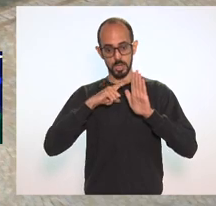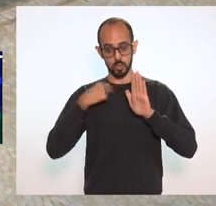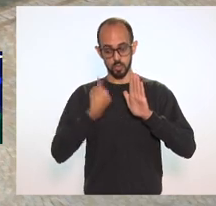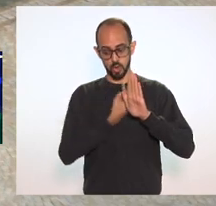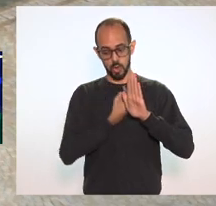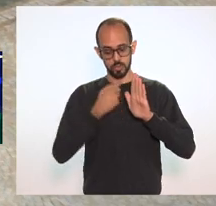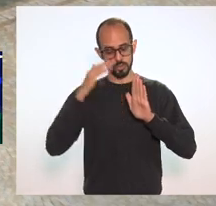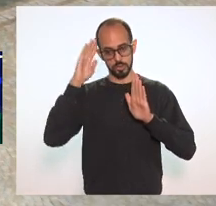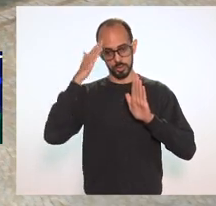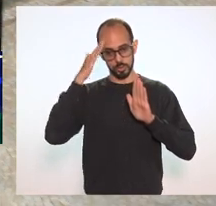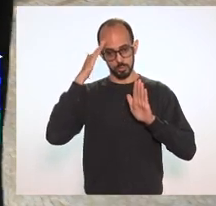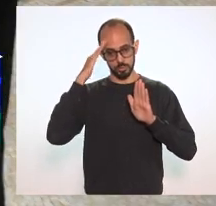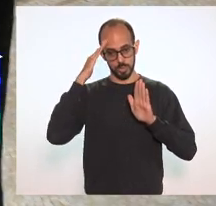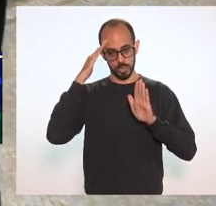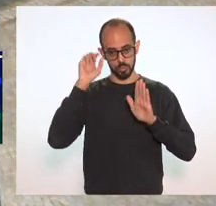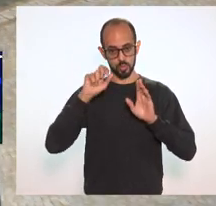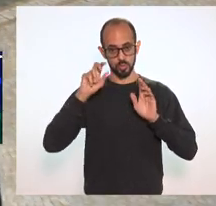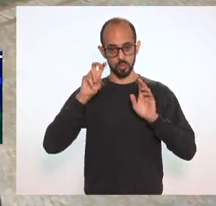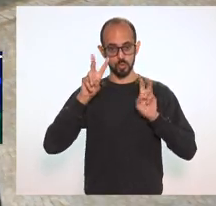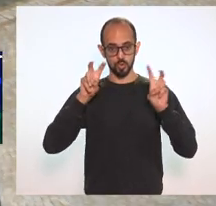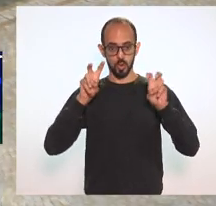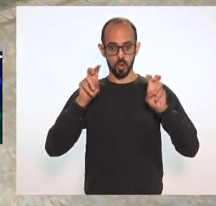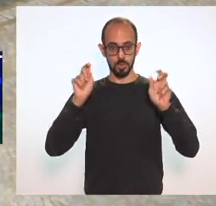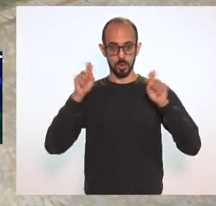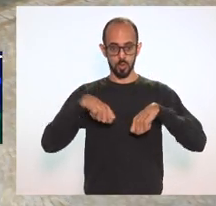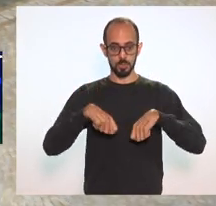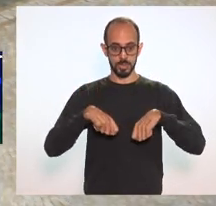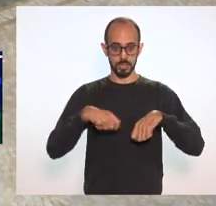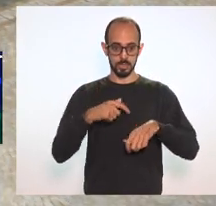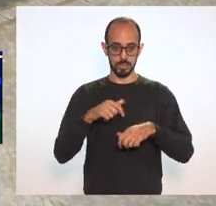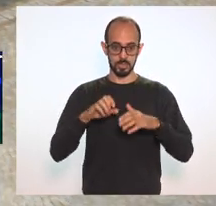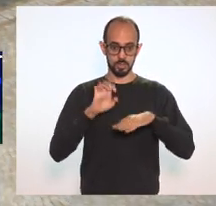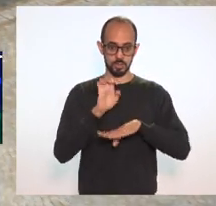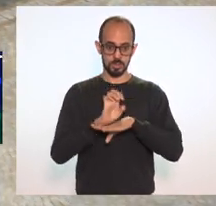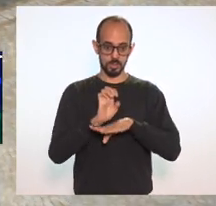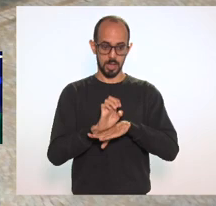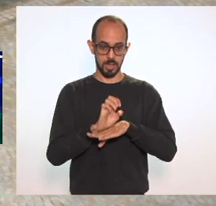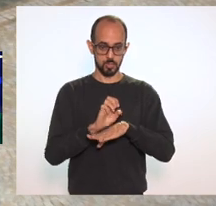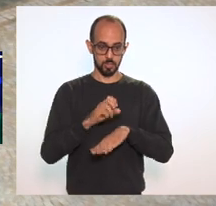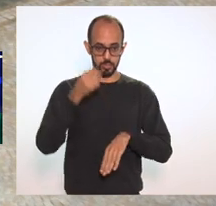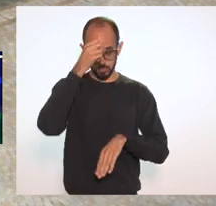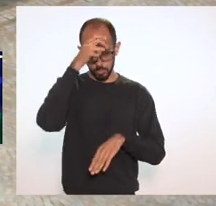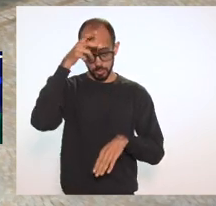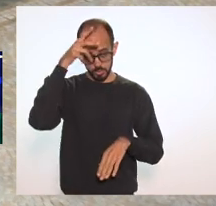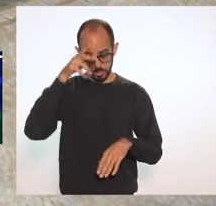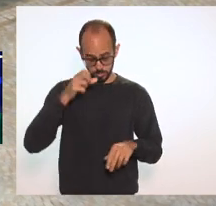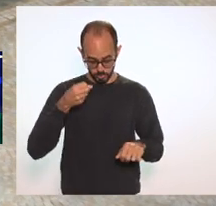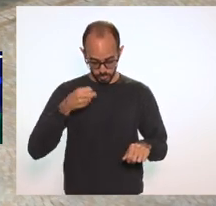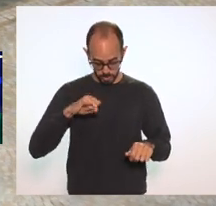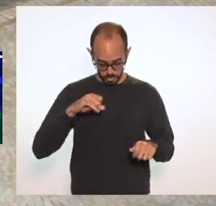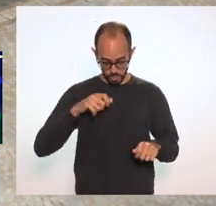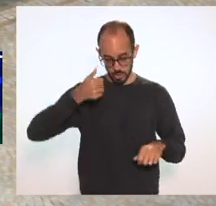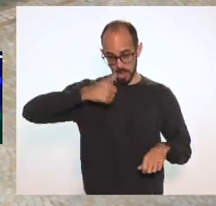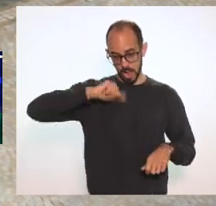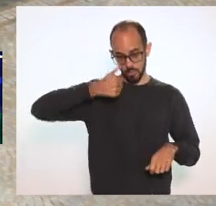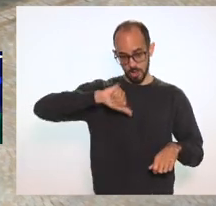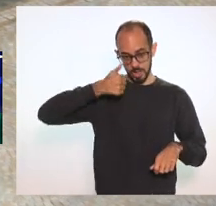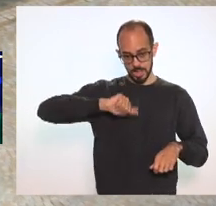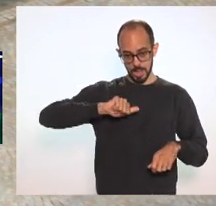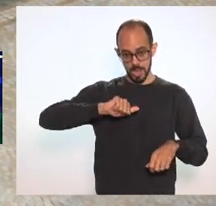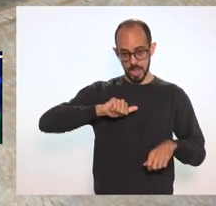entendimento sobre competência de estado e de município se analisamos da forma